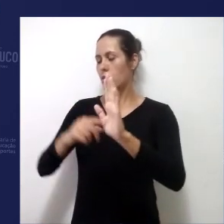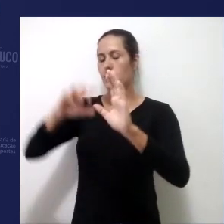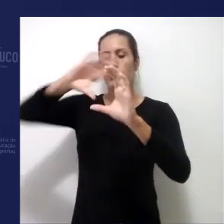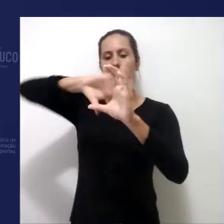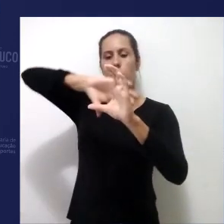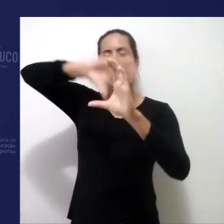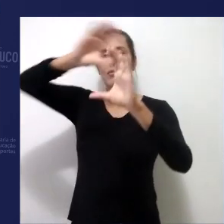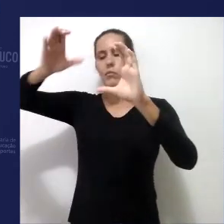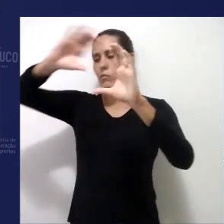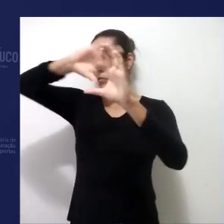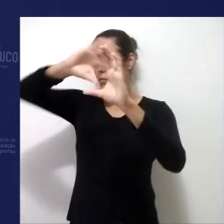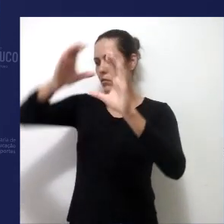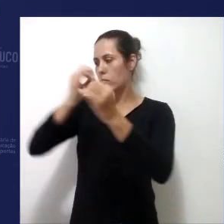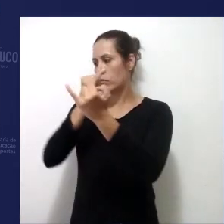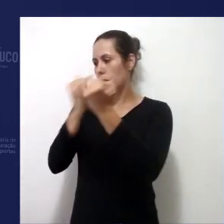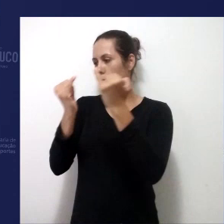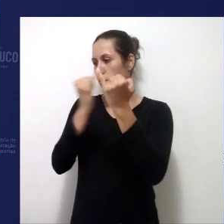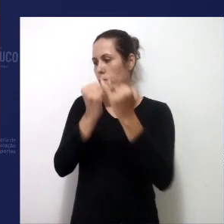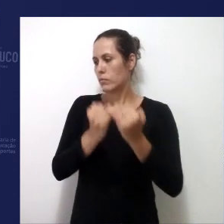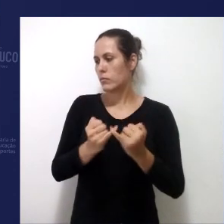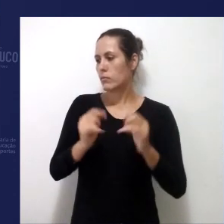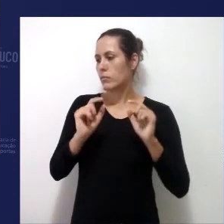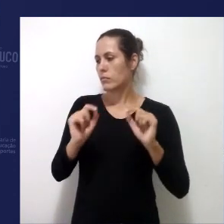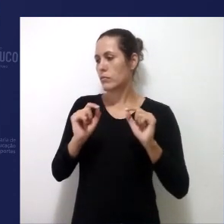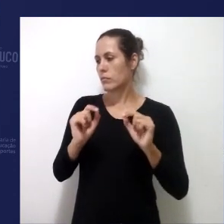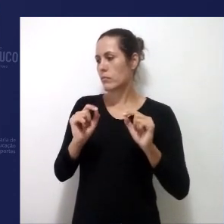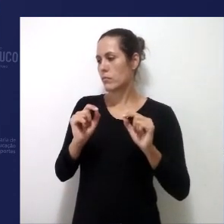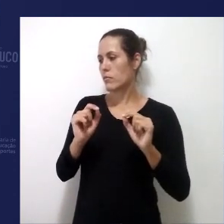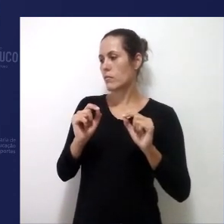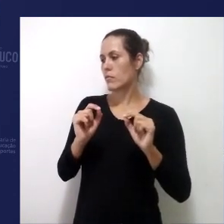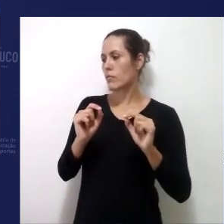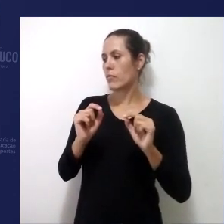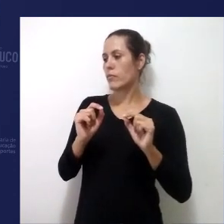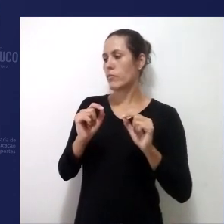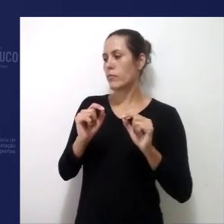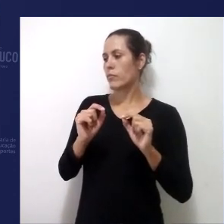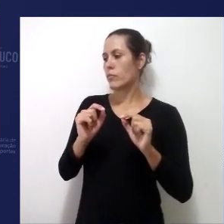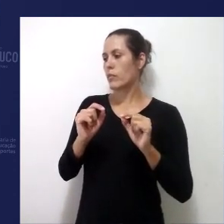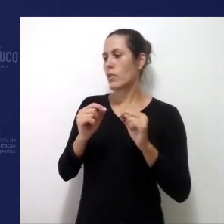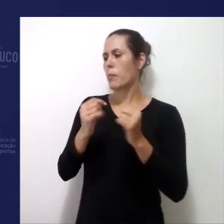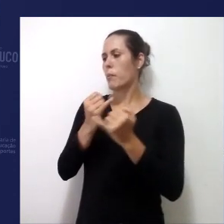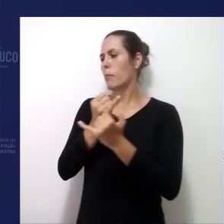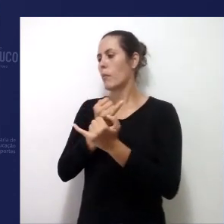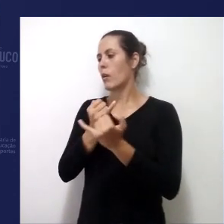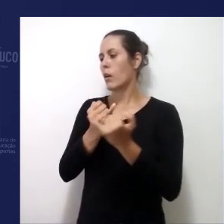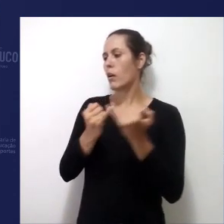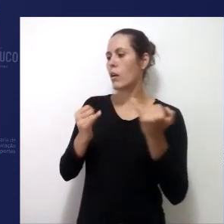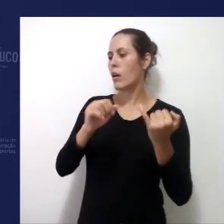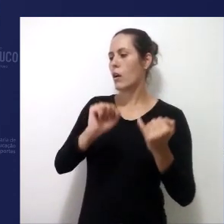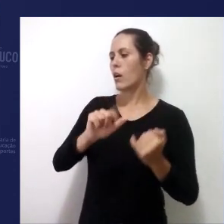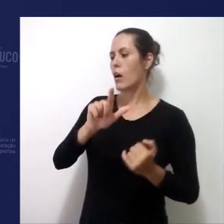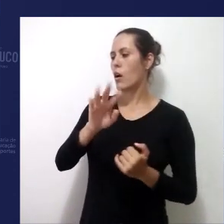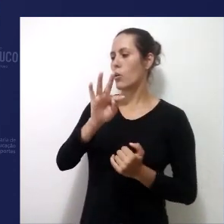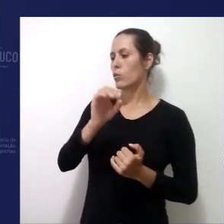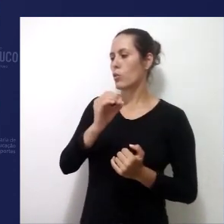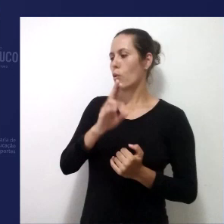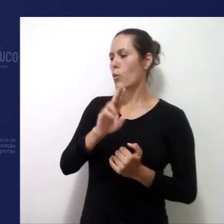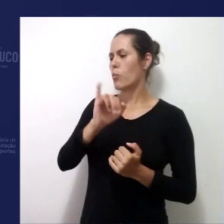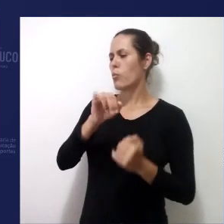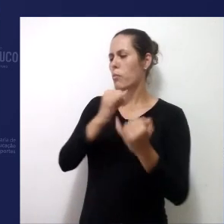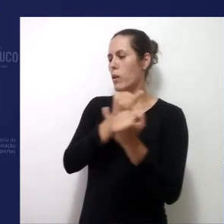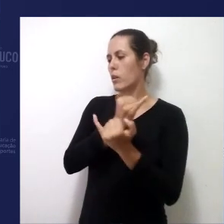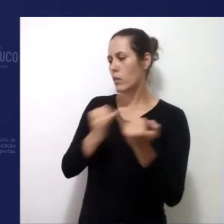de pequenos círculos e são muito semelhantes às altocumulos, diferenciando-se apenas